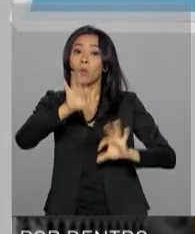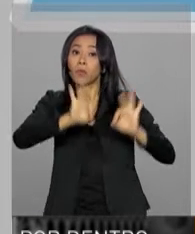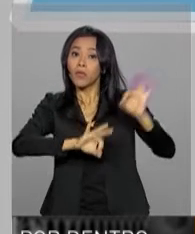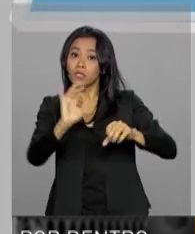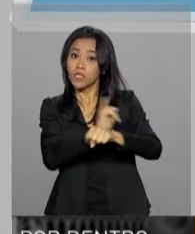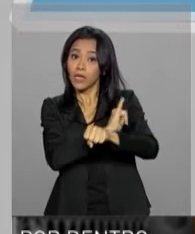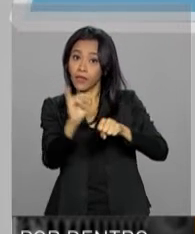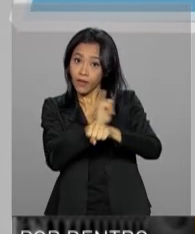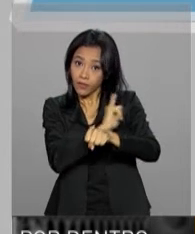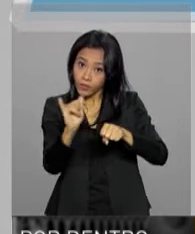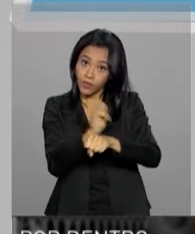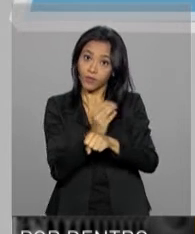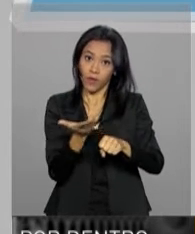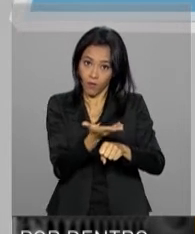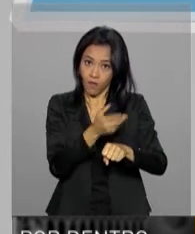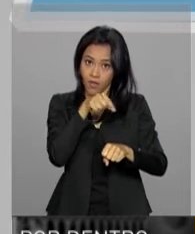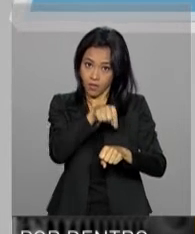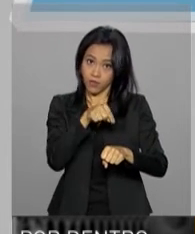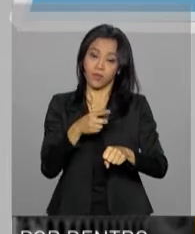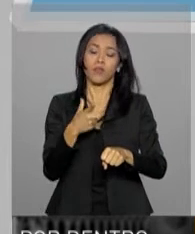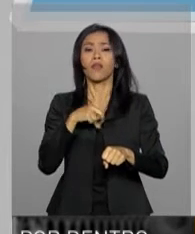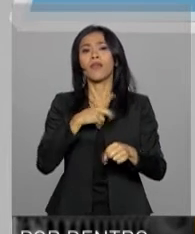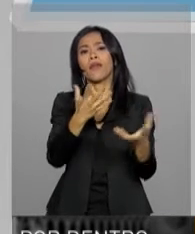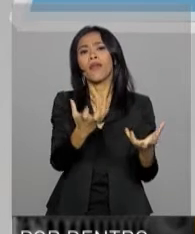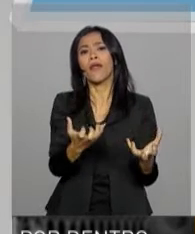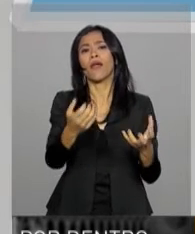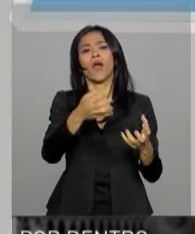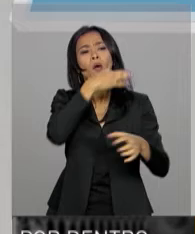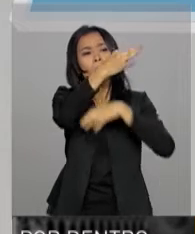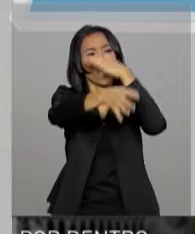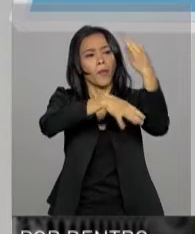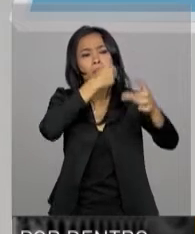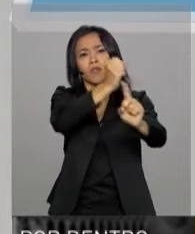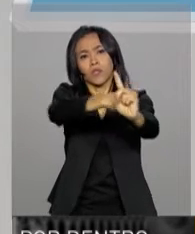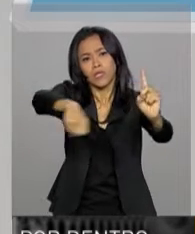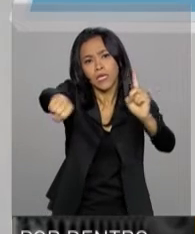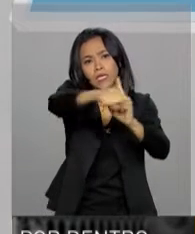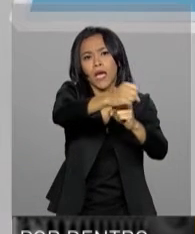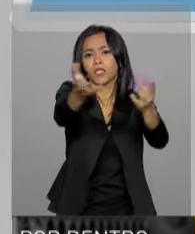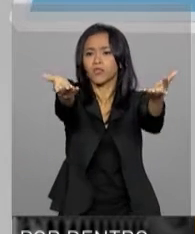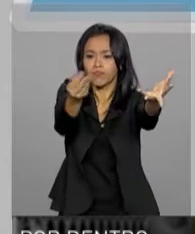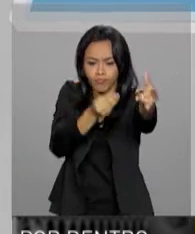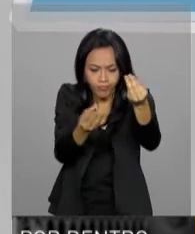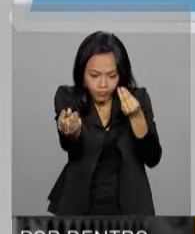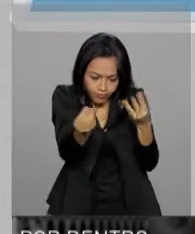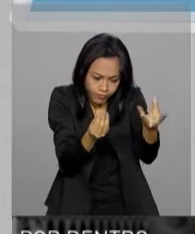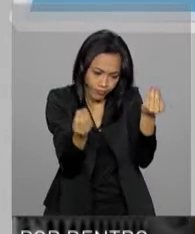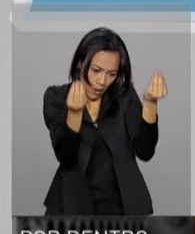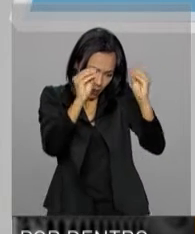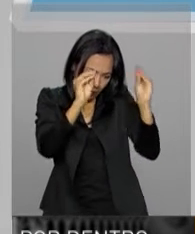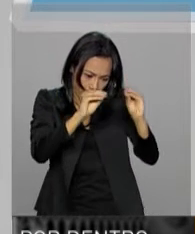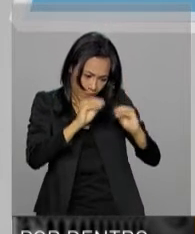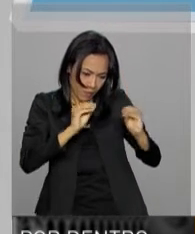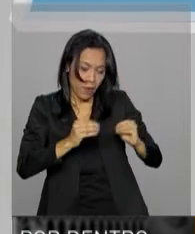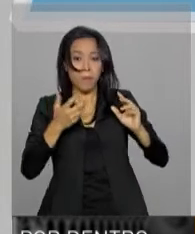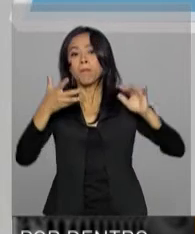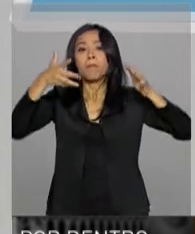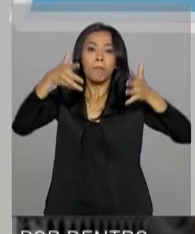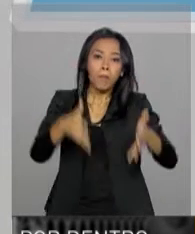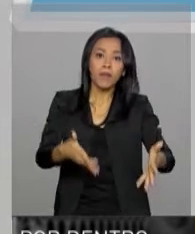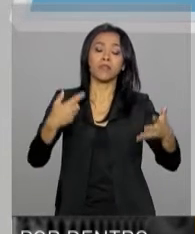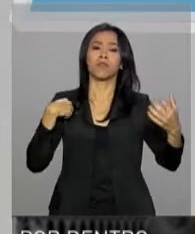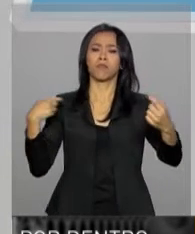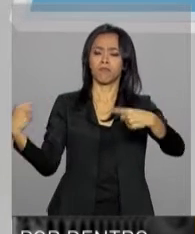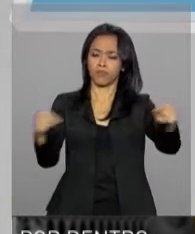e social quer toda a sociedade brasileira e apresentando sugestões e participando dos debates